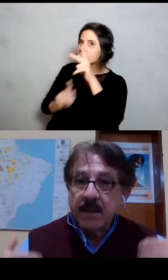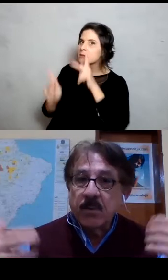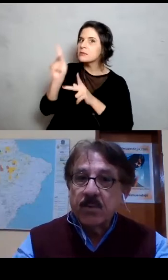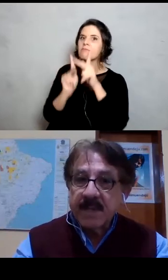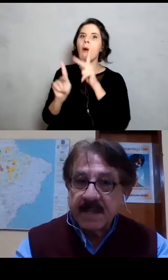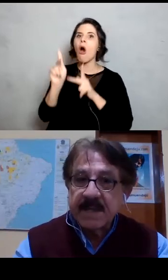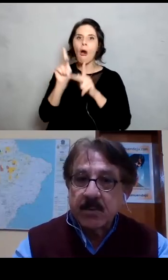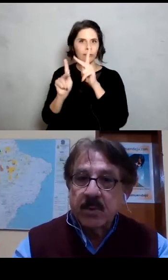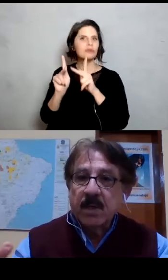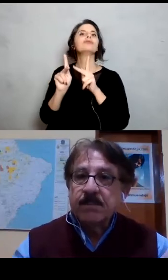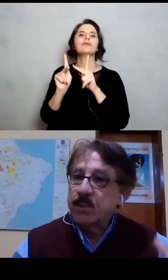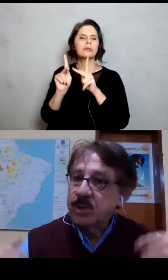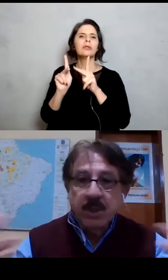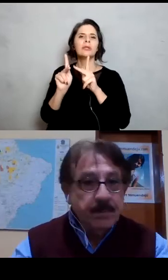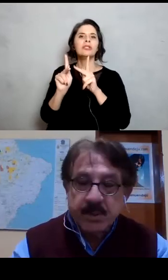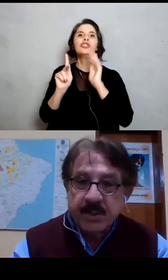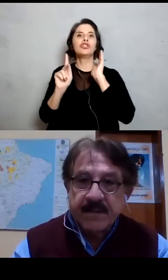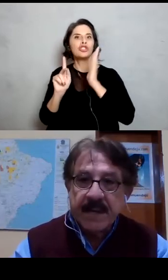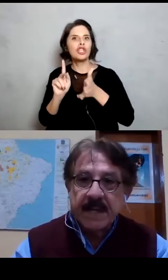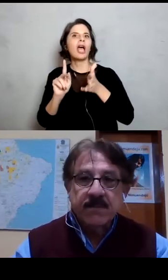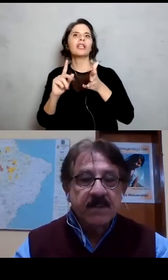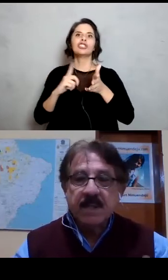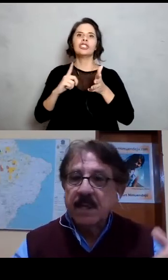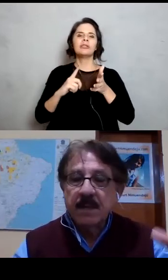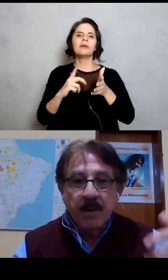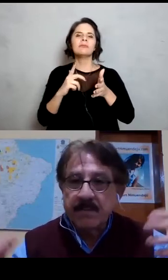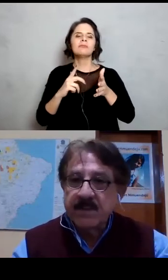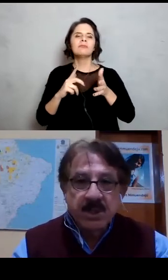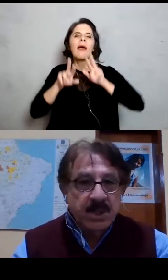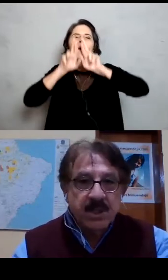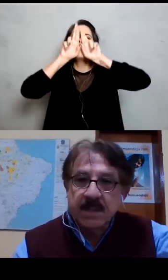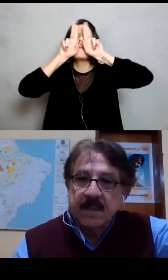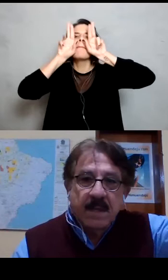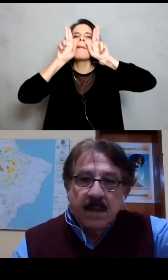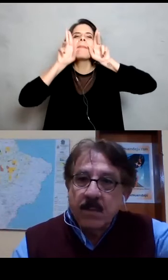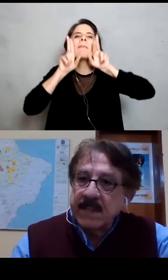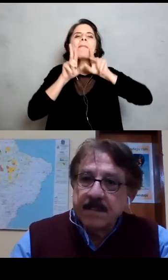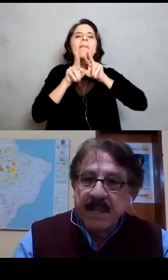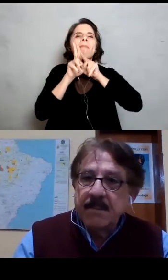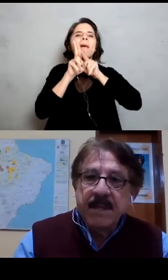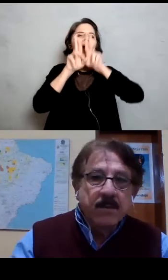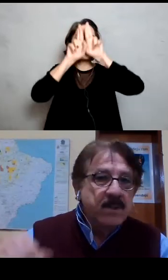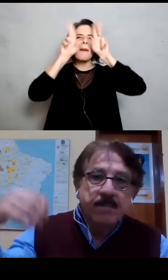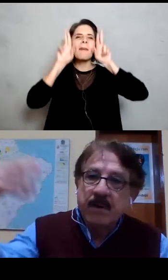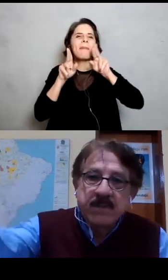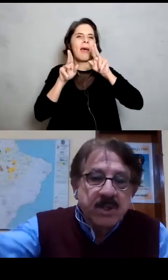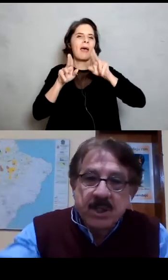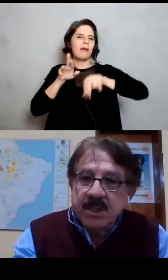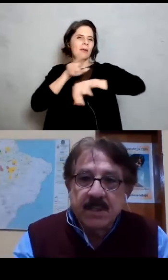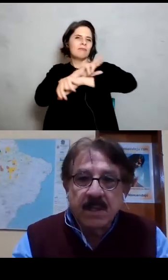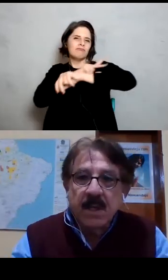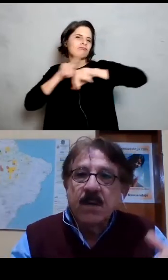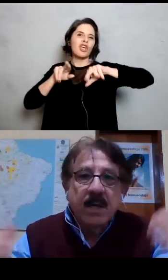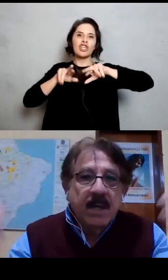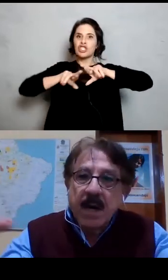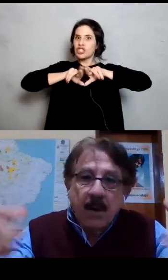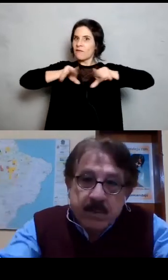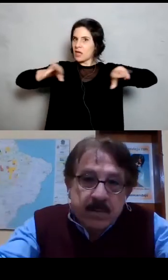já vieram trazendo biotipos diferentes, você tem povos indígenas quase pigmeus e povos